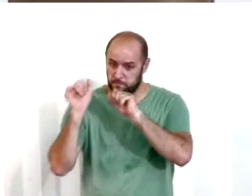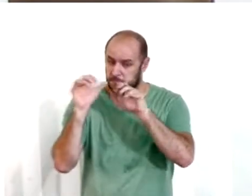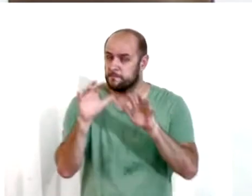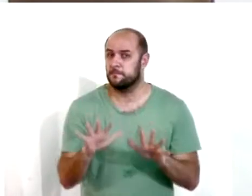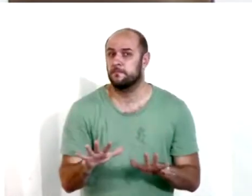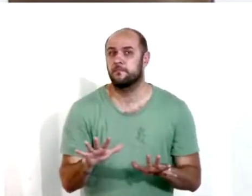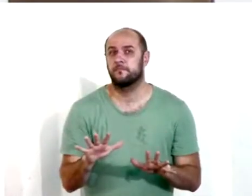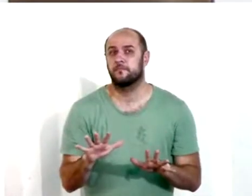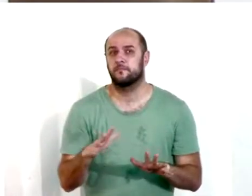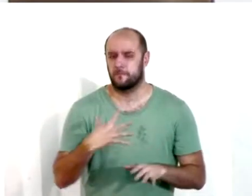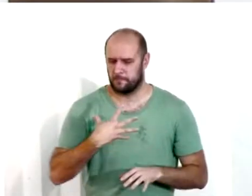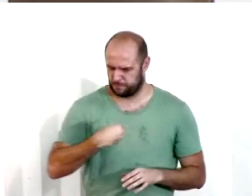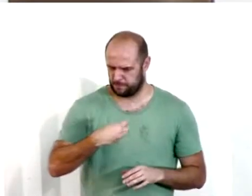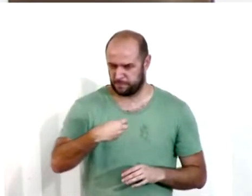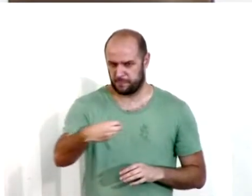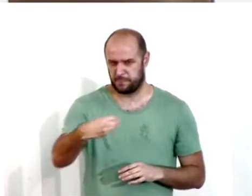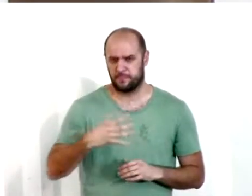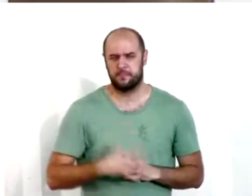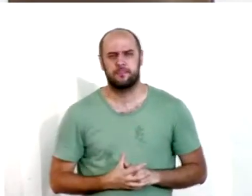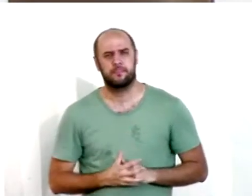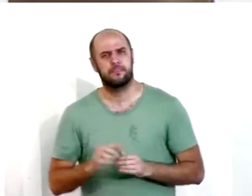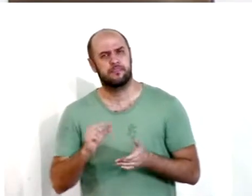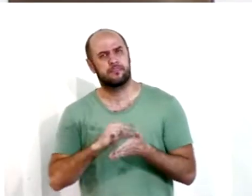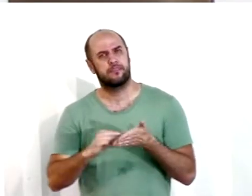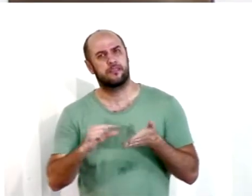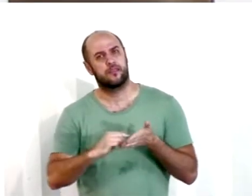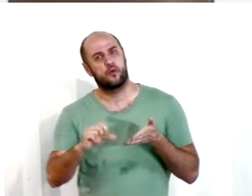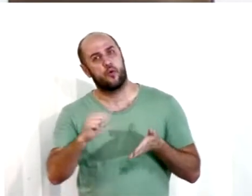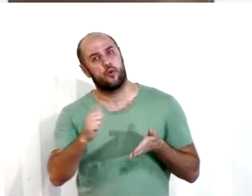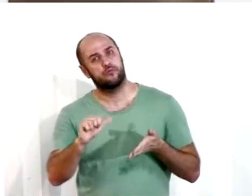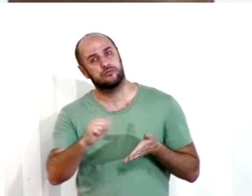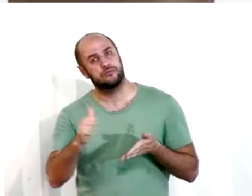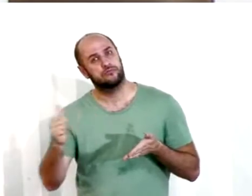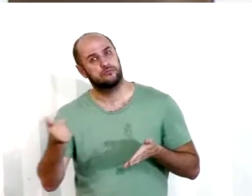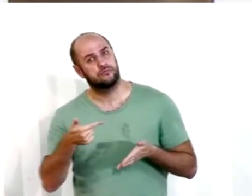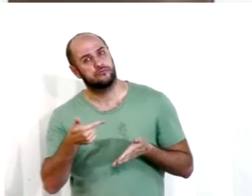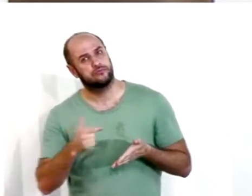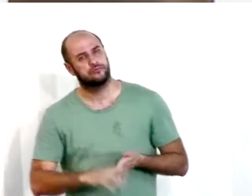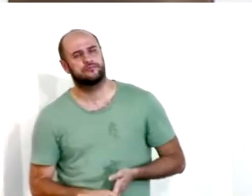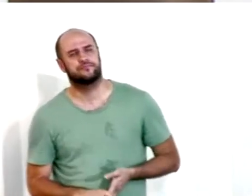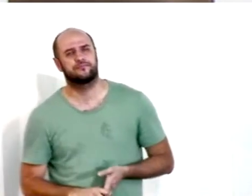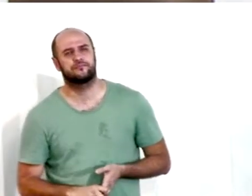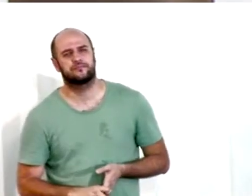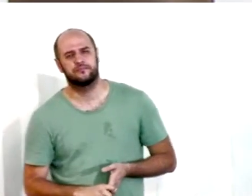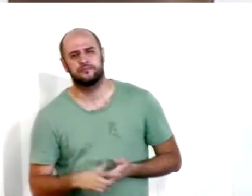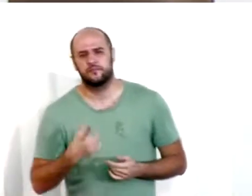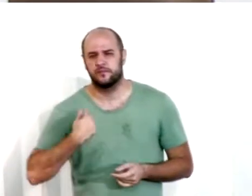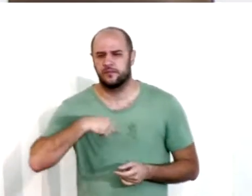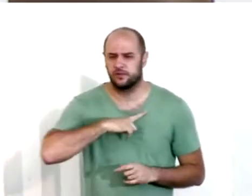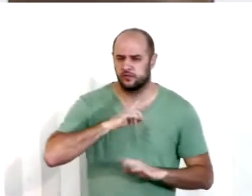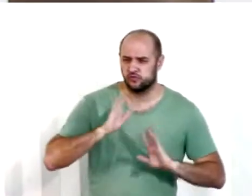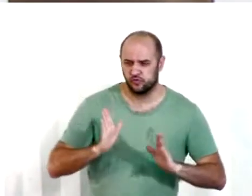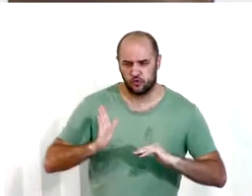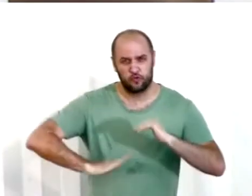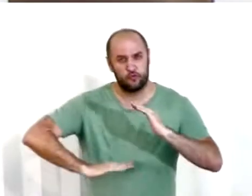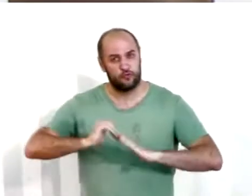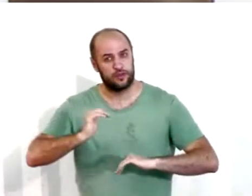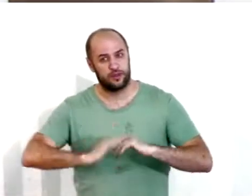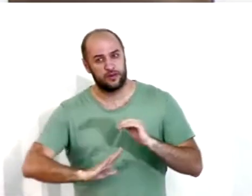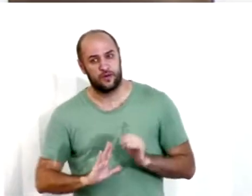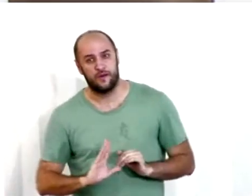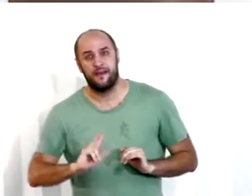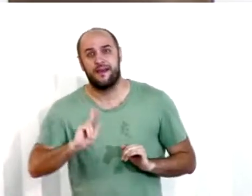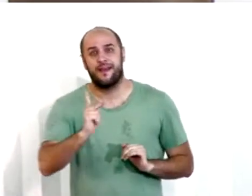da herança. Versículos 11 e 12. Nele digo, no qual fomos também feitos